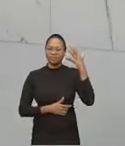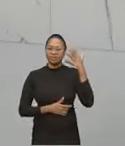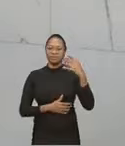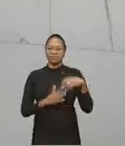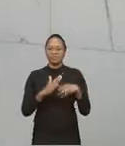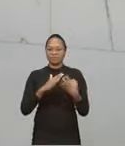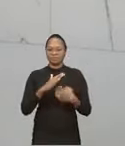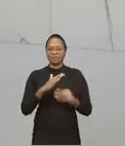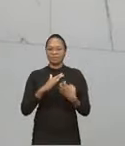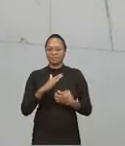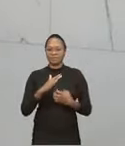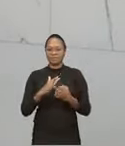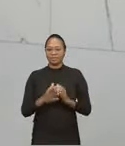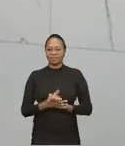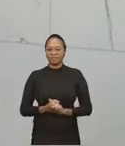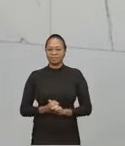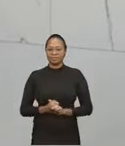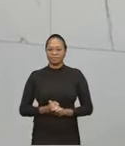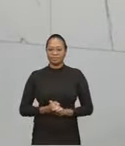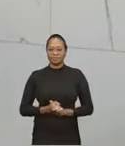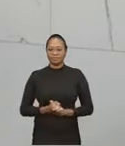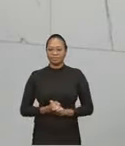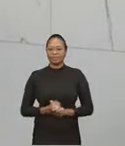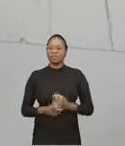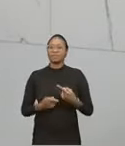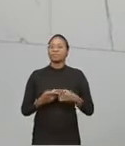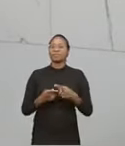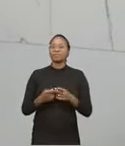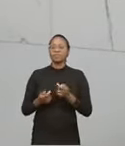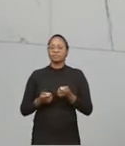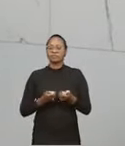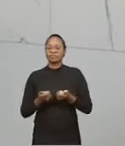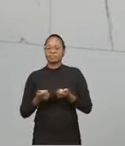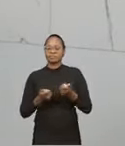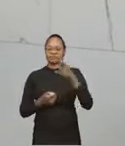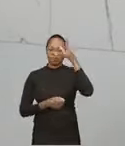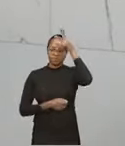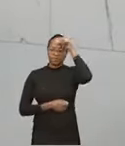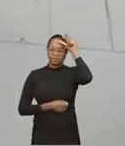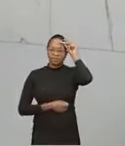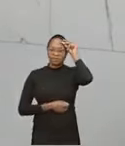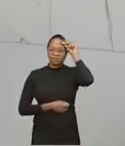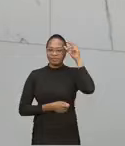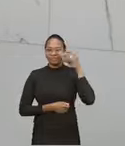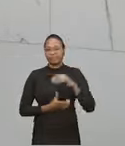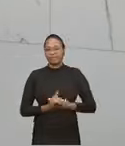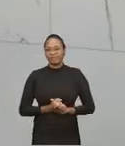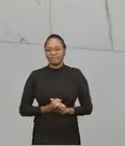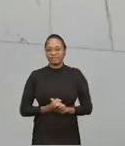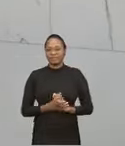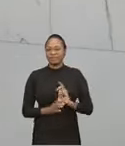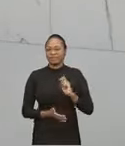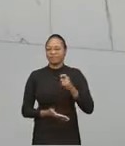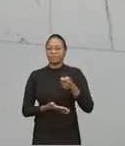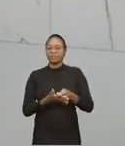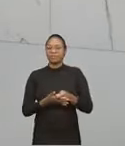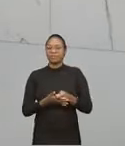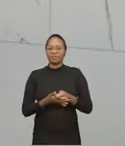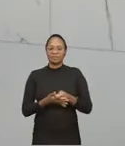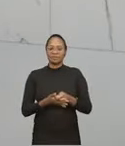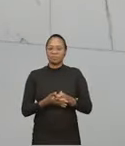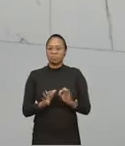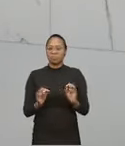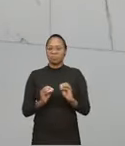que quem gere a cidade é o prefeito. Então, quem deve, quem não está pagando o salário